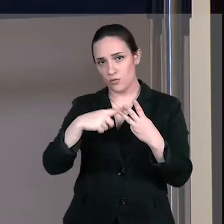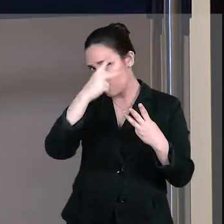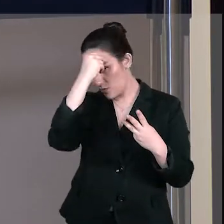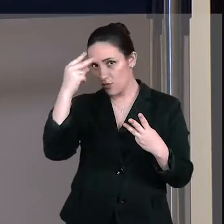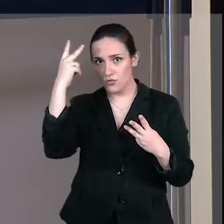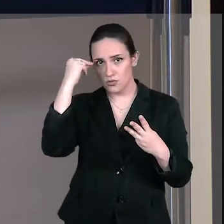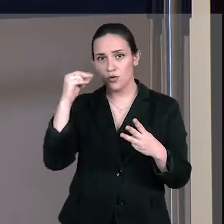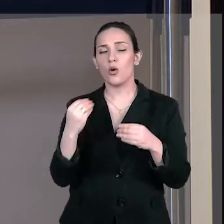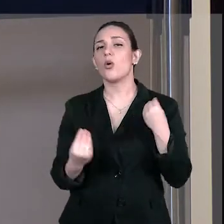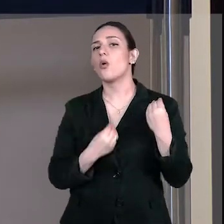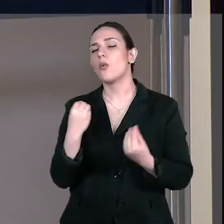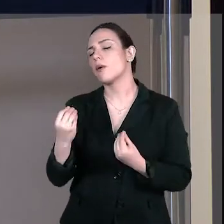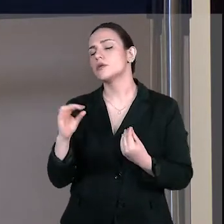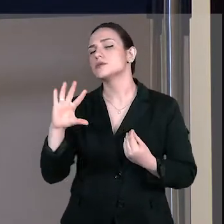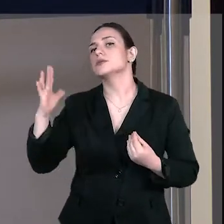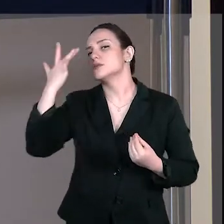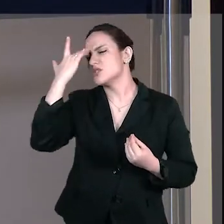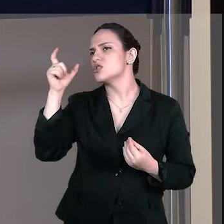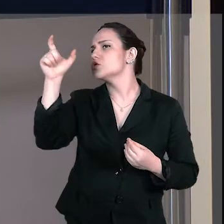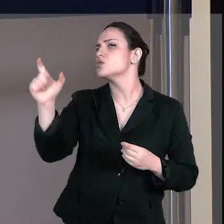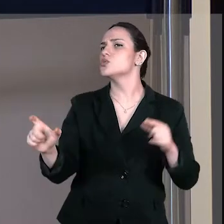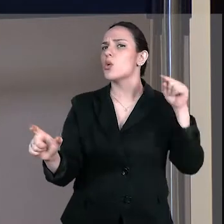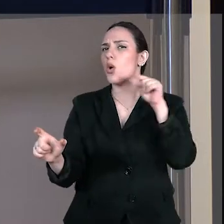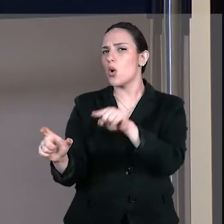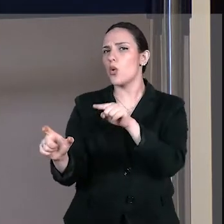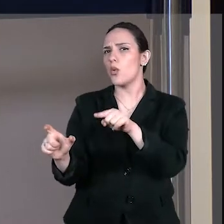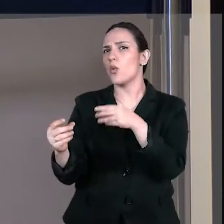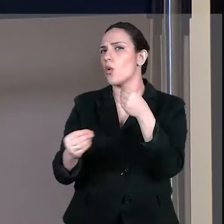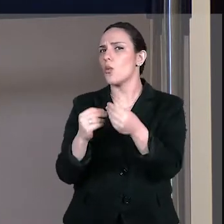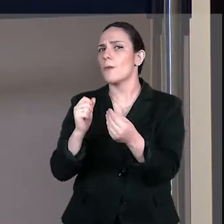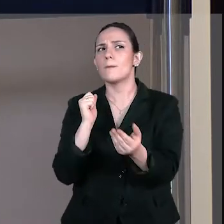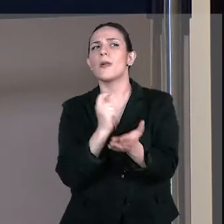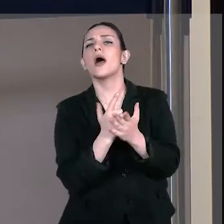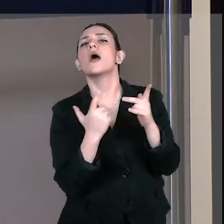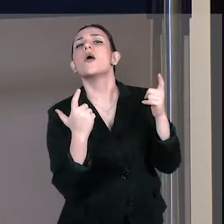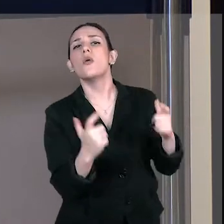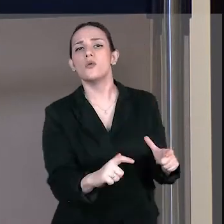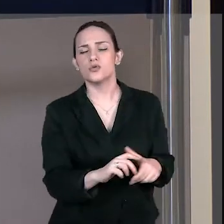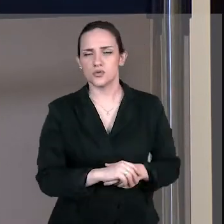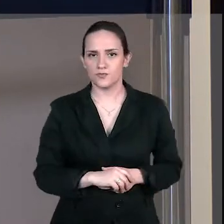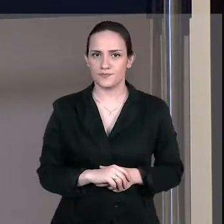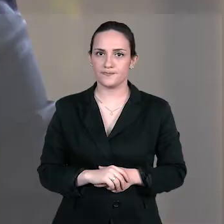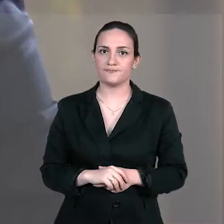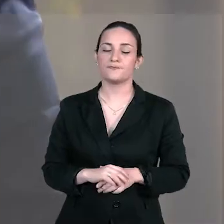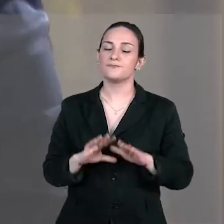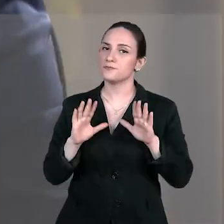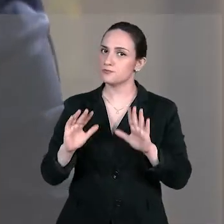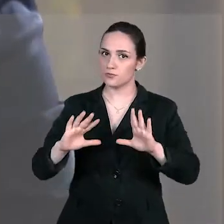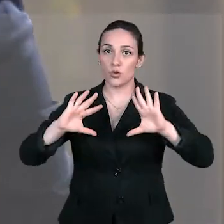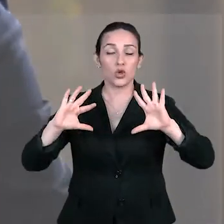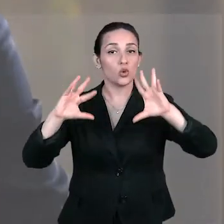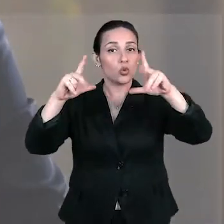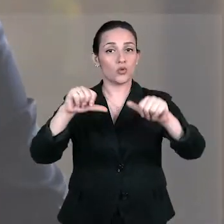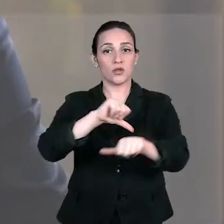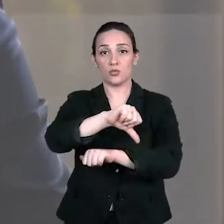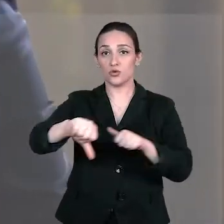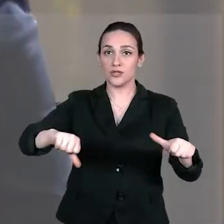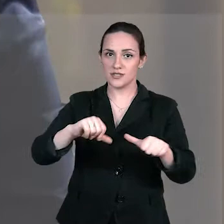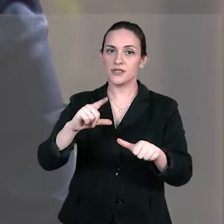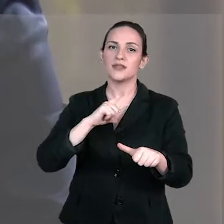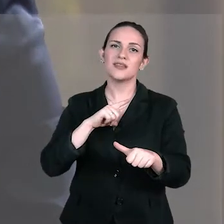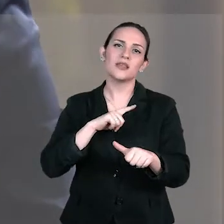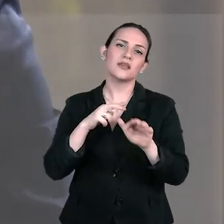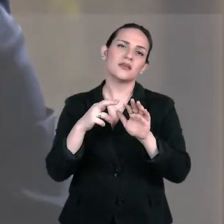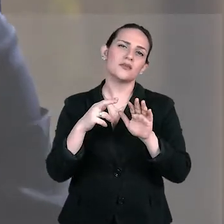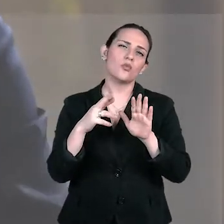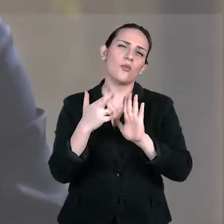e os municipais, né? Como que fica a situação do contribuinte? Para quem que ele deve recolher esse imposto, caso seja aprovado? Então, para toda reforma, ela tem uma regra